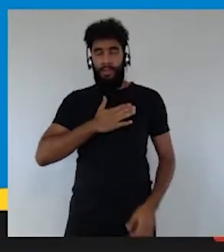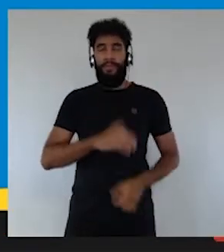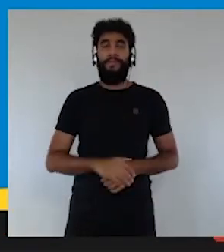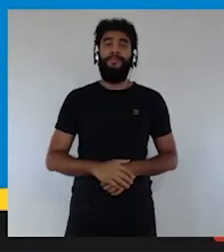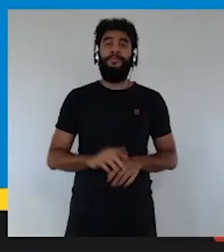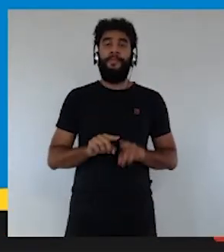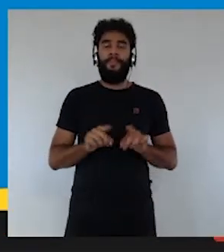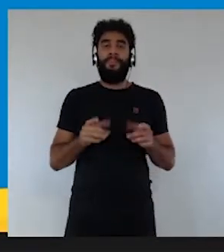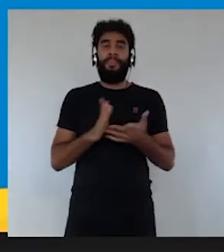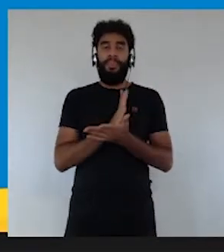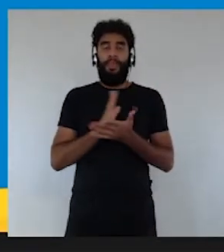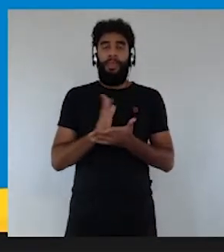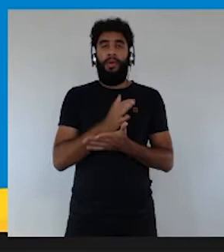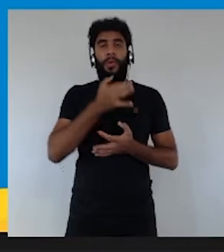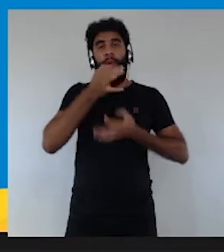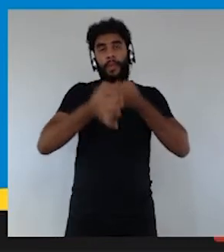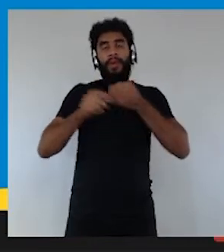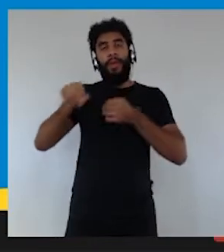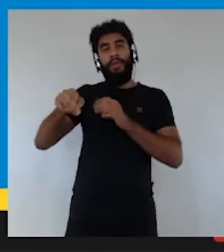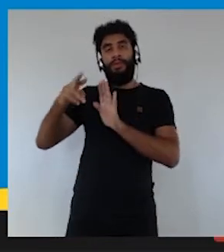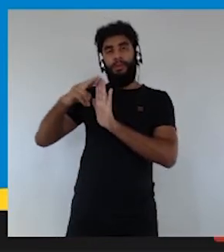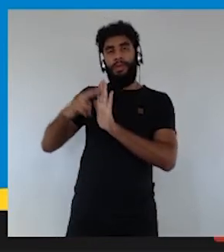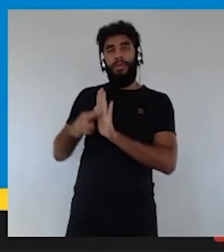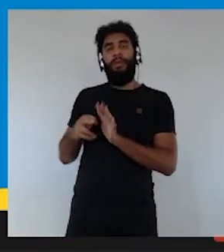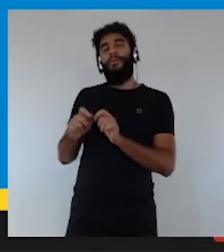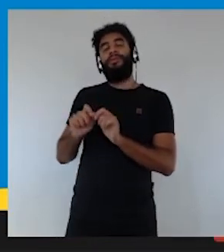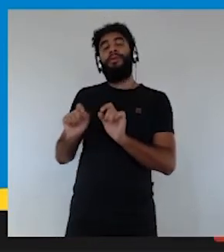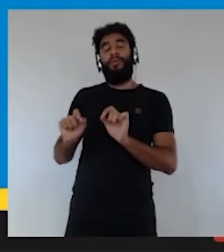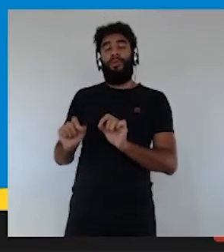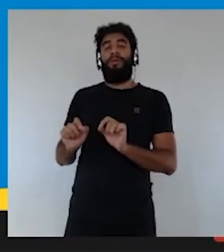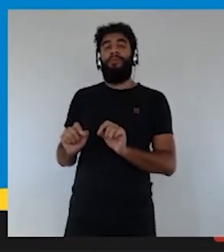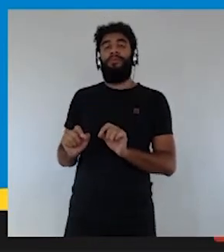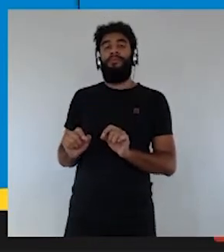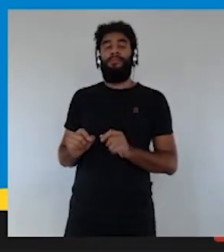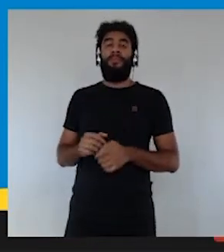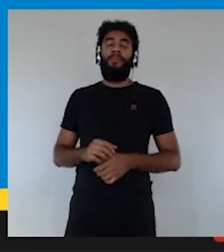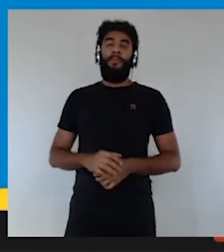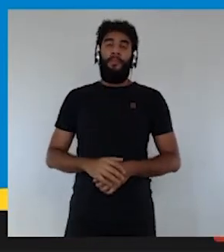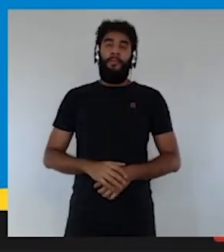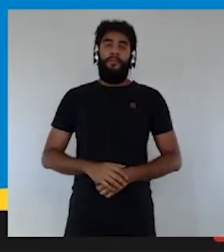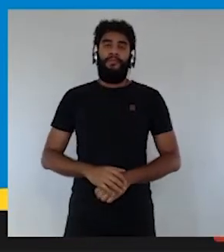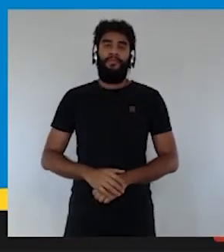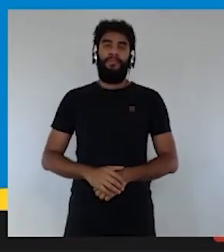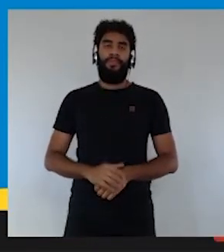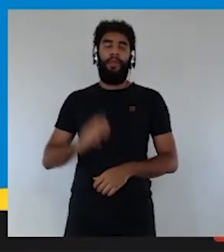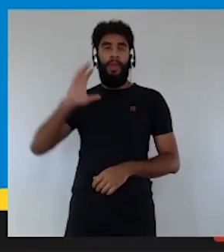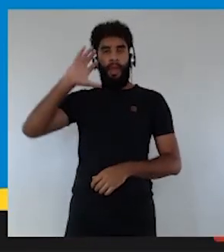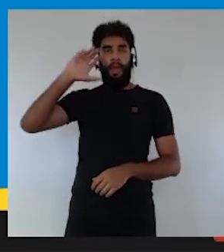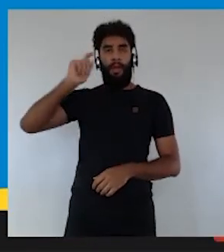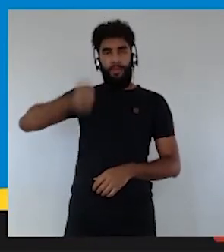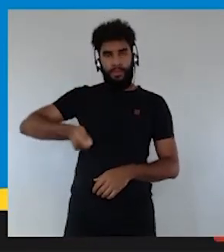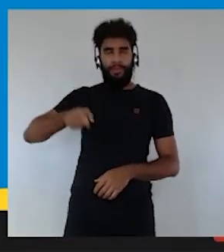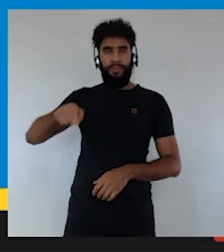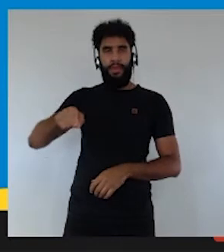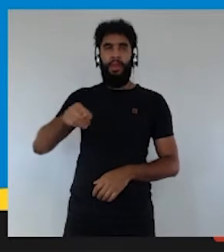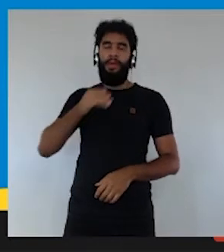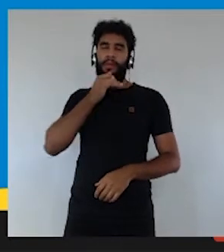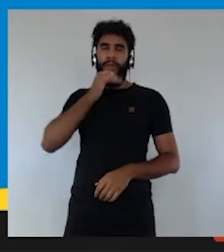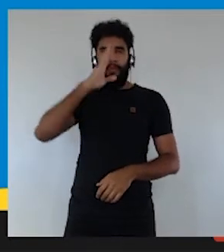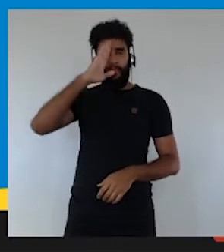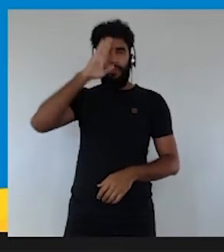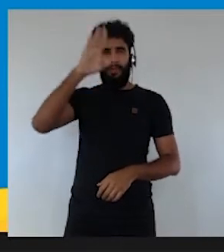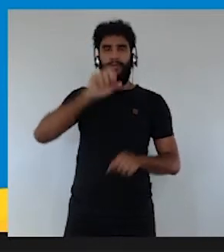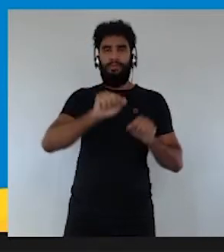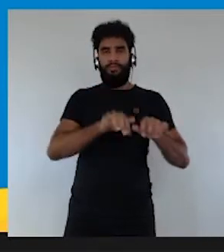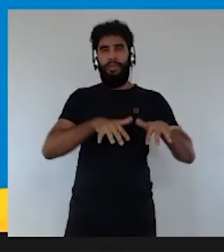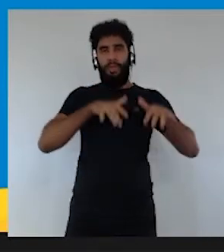exemplo, que esse protocolo faz. Quando for fazer uma arbitragem, a arbitragem você tinha antigamente, as audiências, principalmente a audiência de